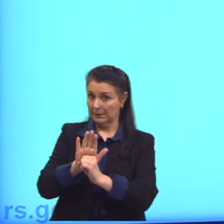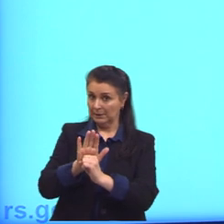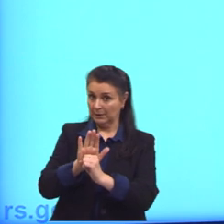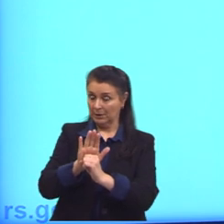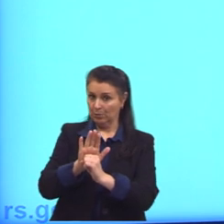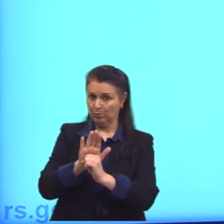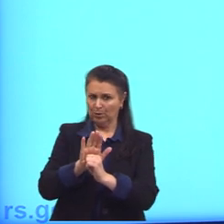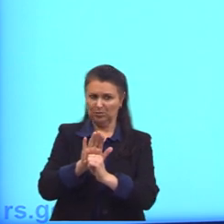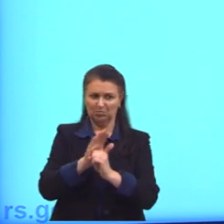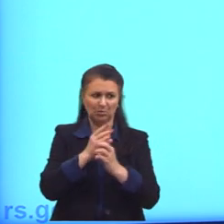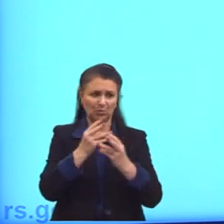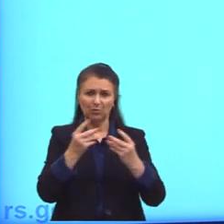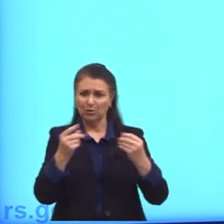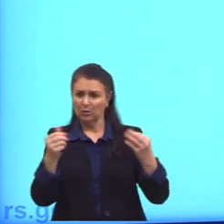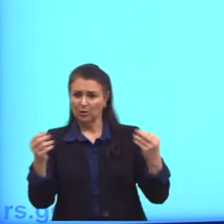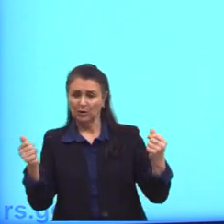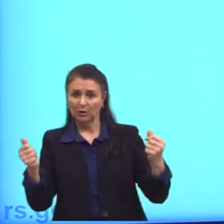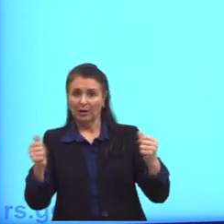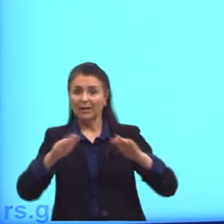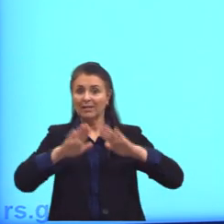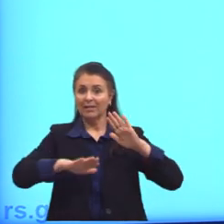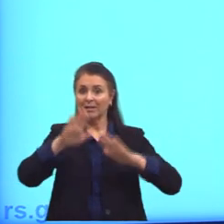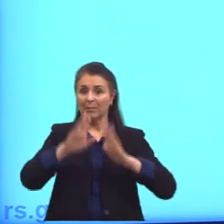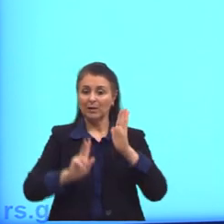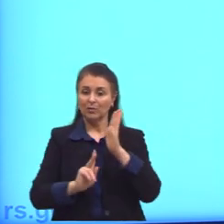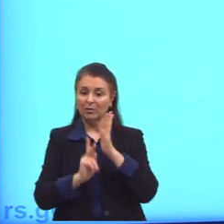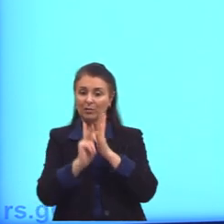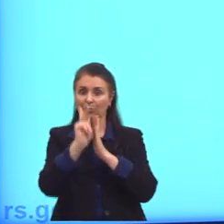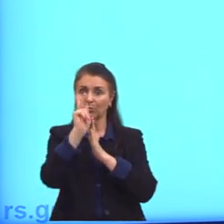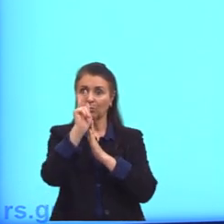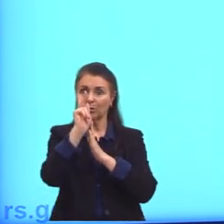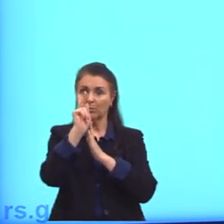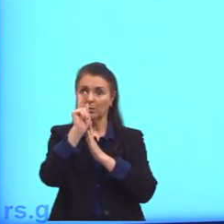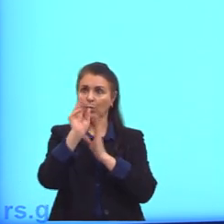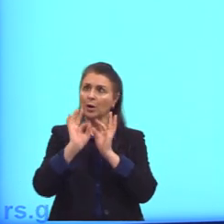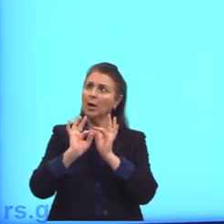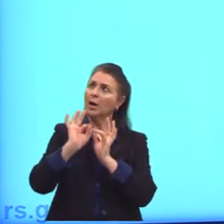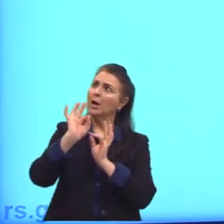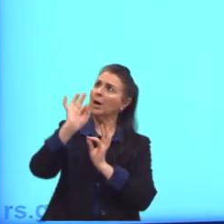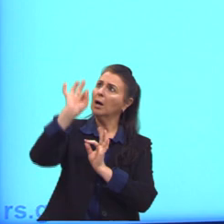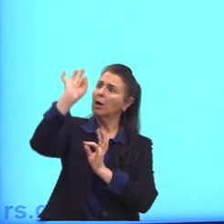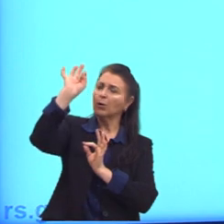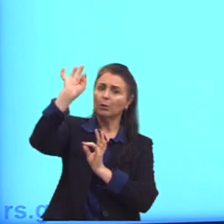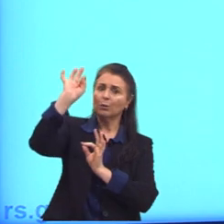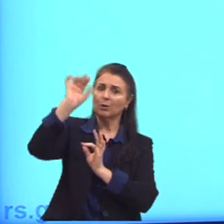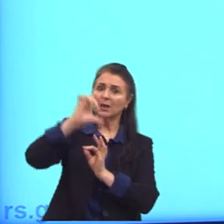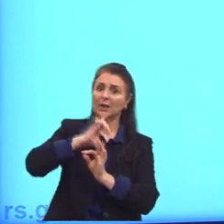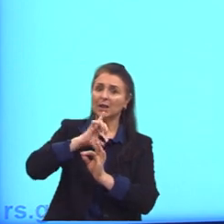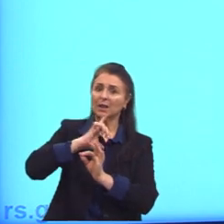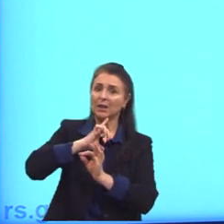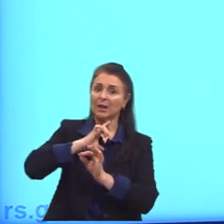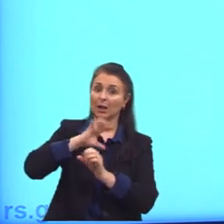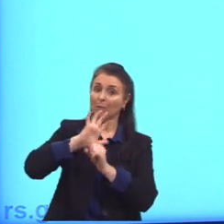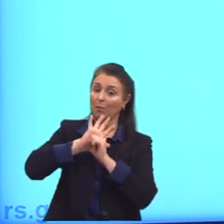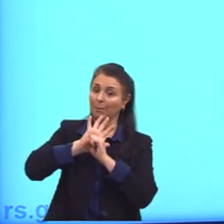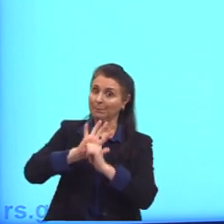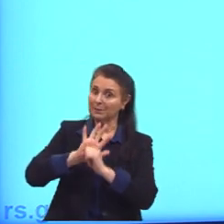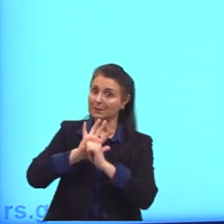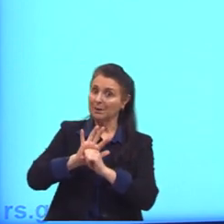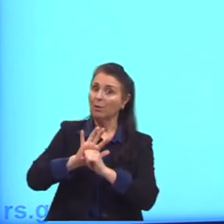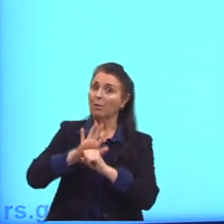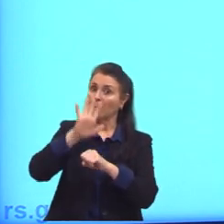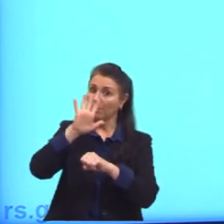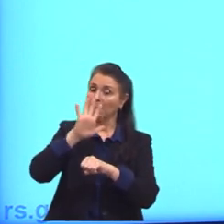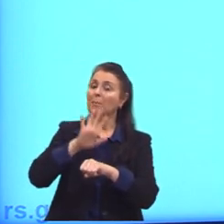incluídos né Ela depende o que da altura então quanto mais alto né esse objeto aqui ó eu vou tomar o pressão maior aqui